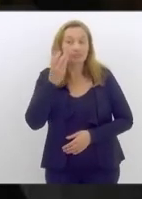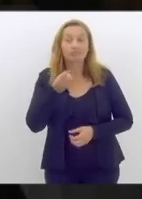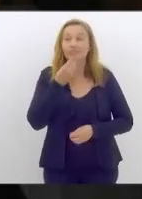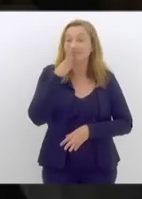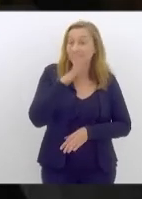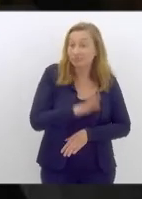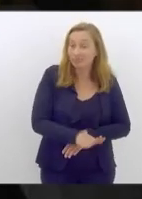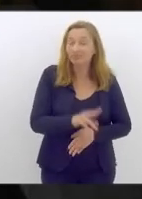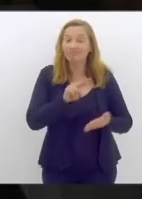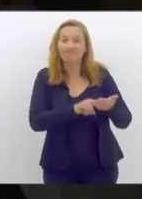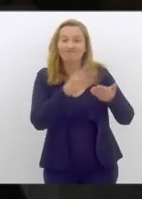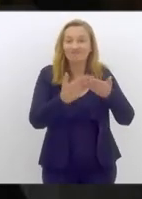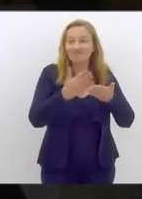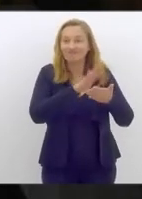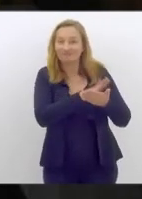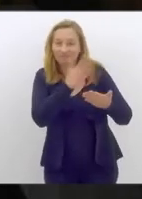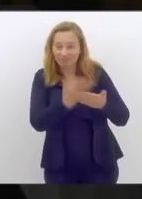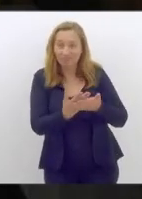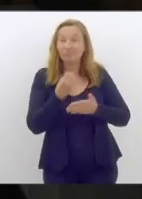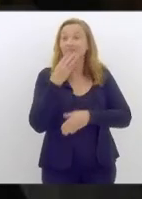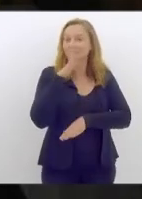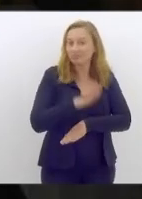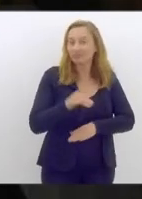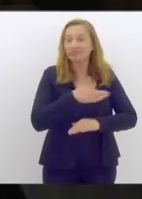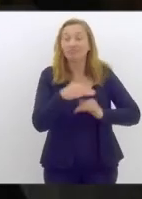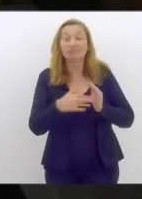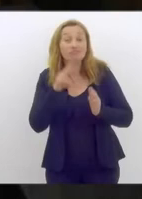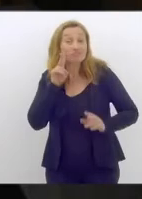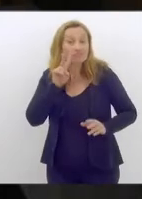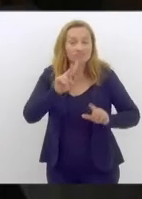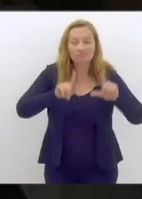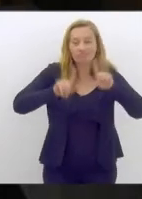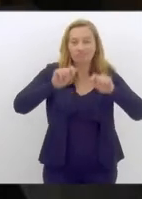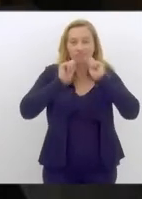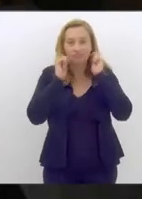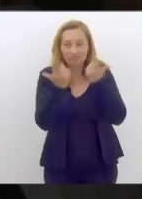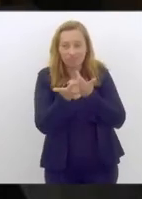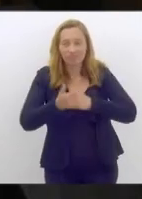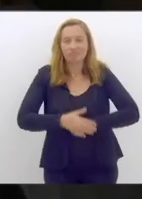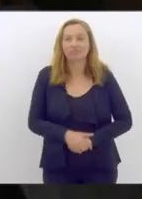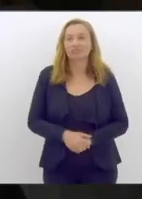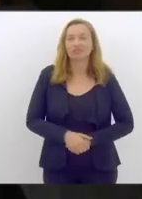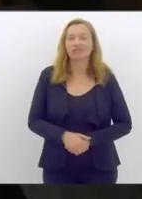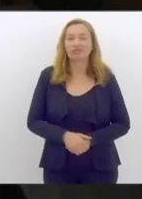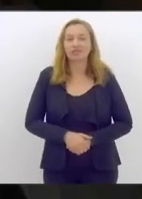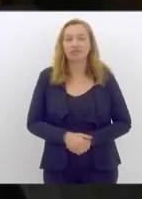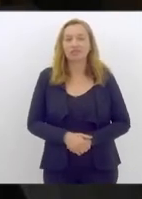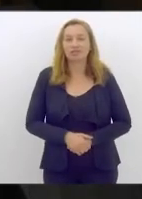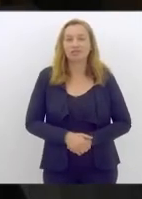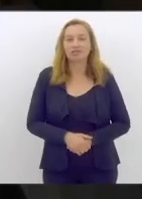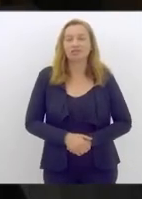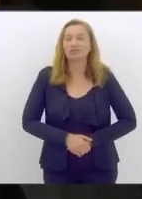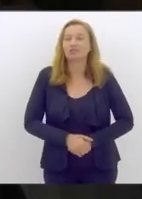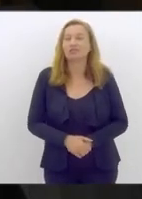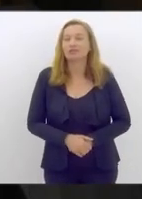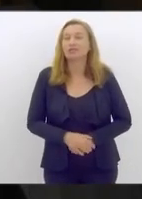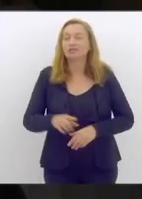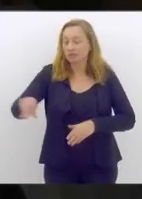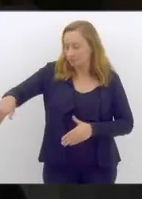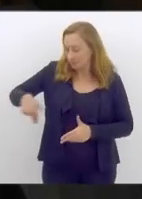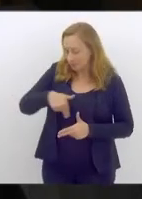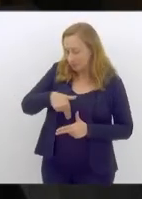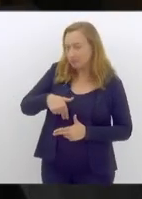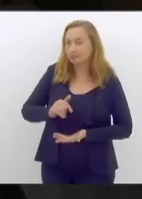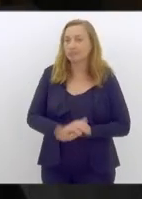nosso intérprete e boa tarde a todos que nos assistem também pela TV alerj hoje eu venho A Tribuna para esse dia